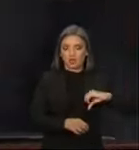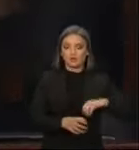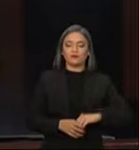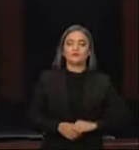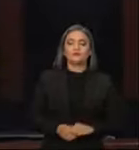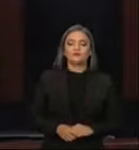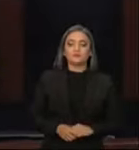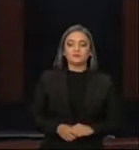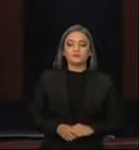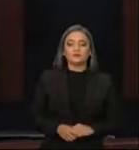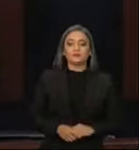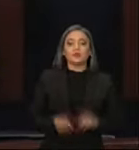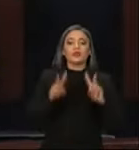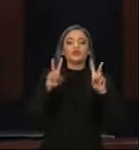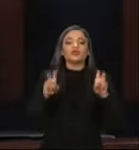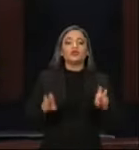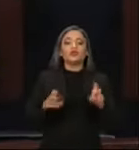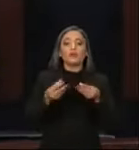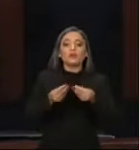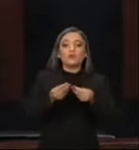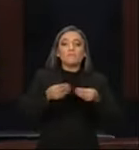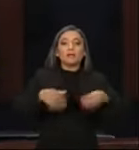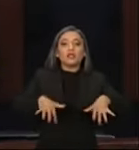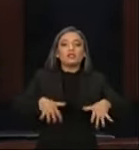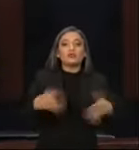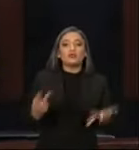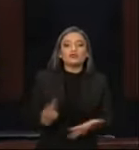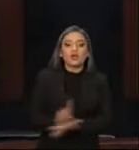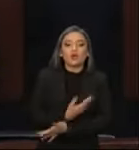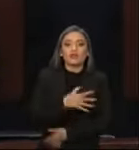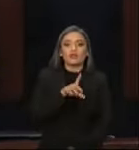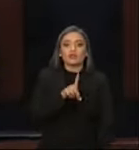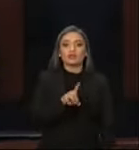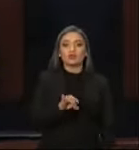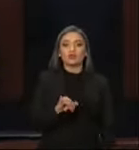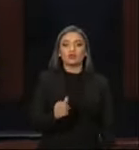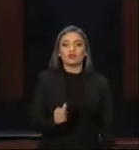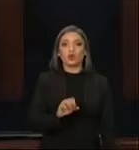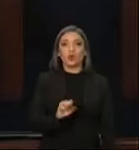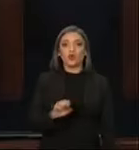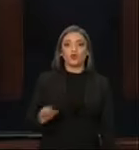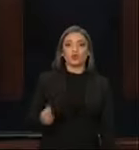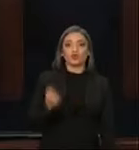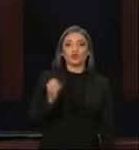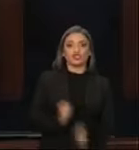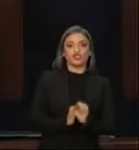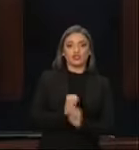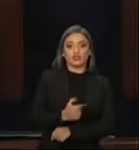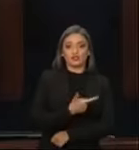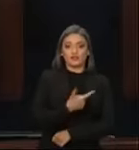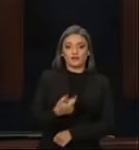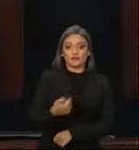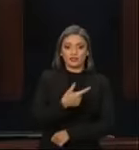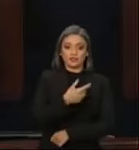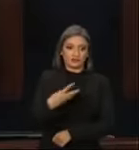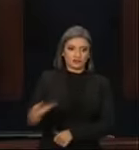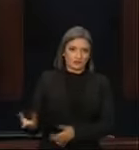Especificamente em relação aos danos ocorridos em 8 de janeiro de 2023, fato público e